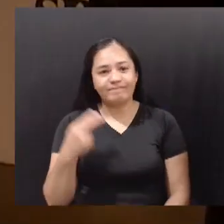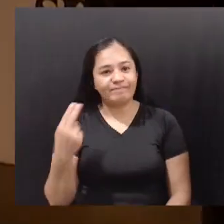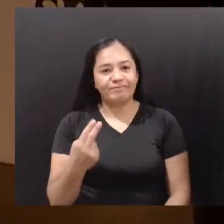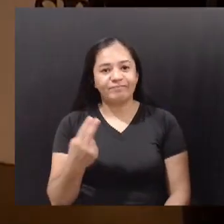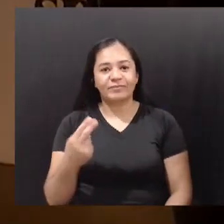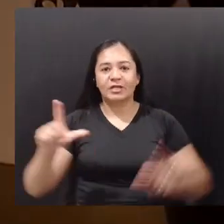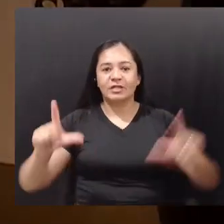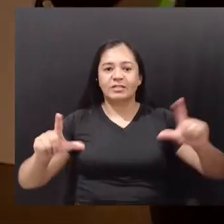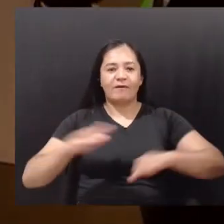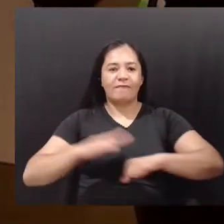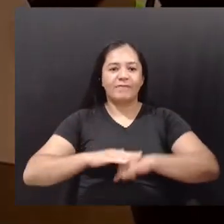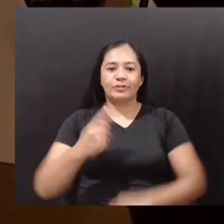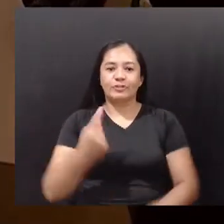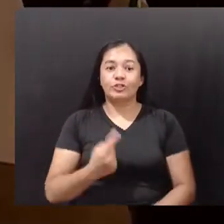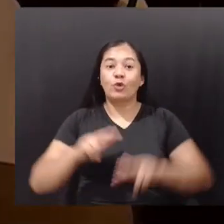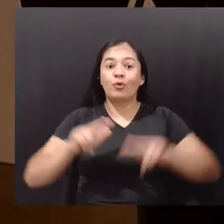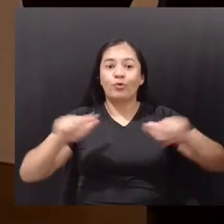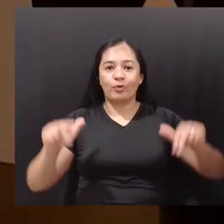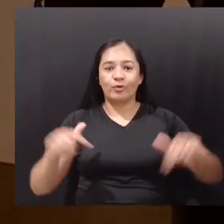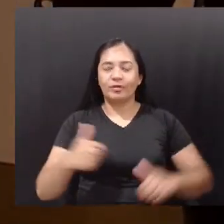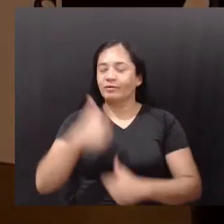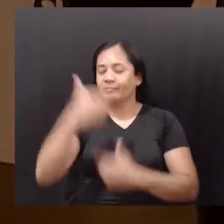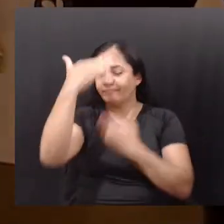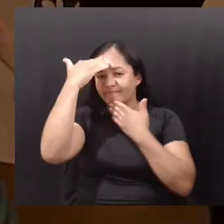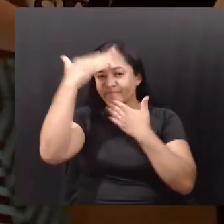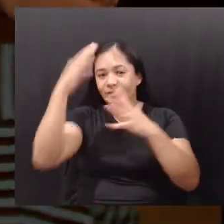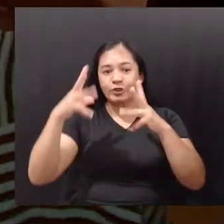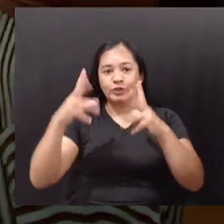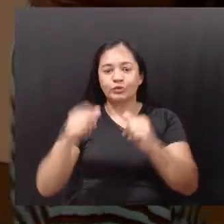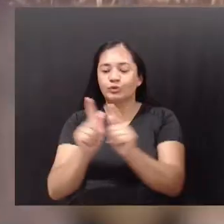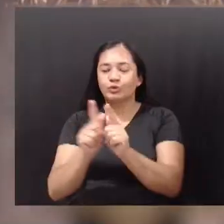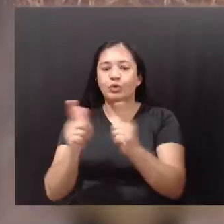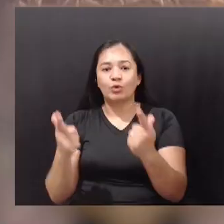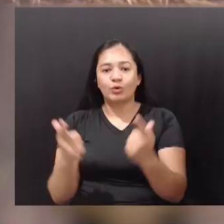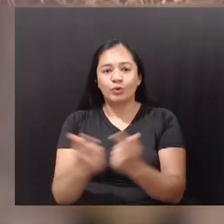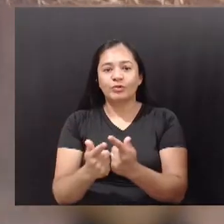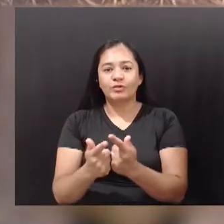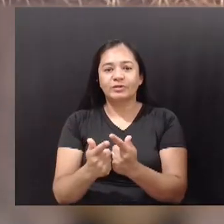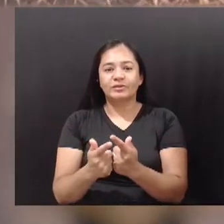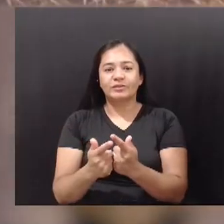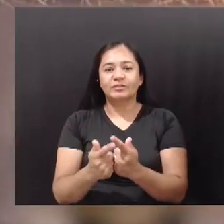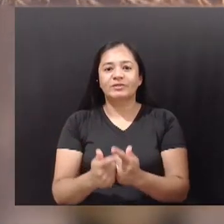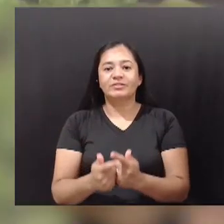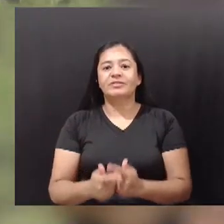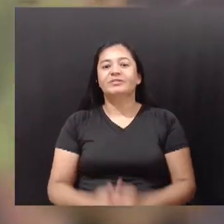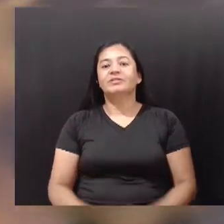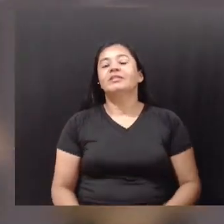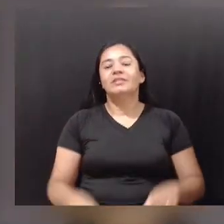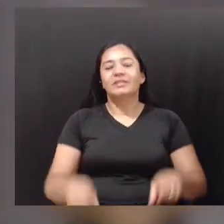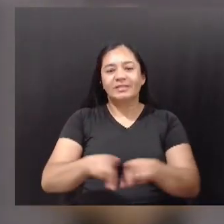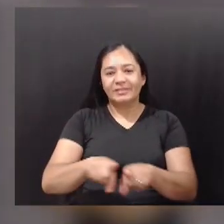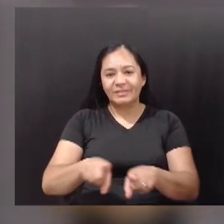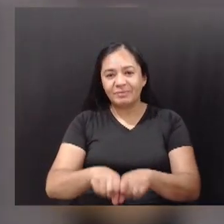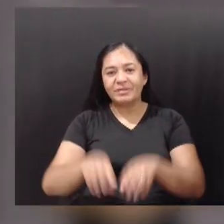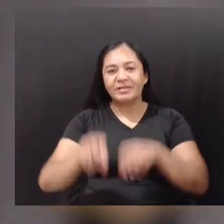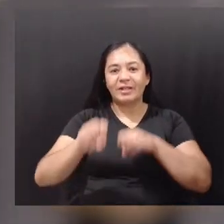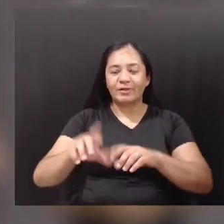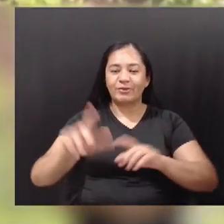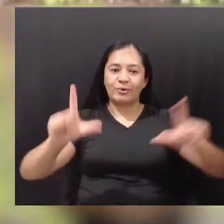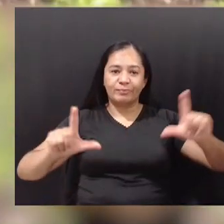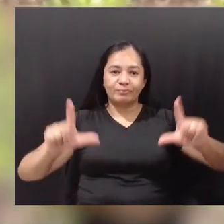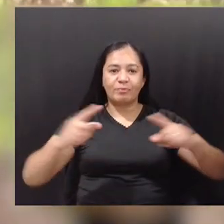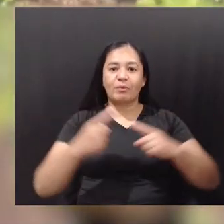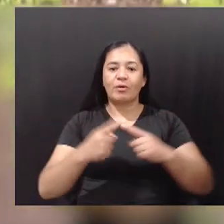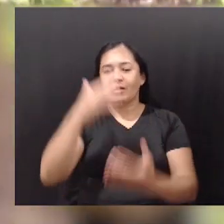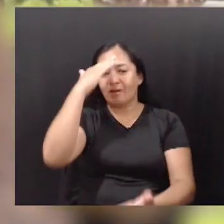sozinho, então eu agradeço a toda a equipe da produtora Rio Brasil Digital e da Educa TV por terem acreditado